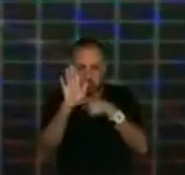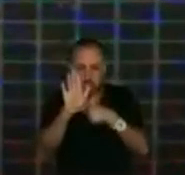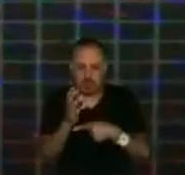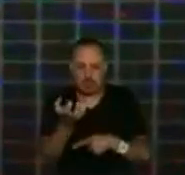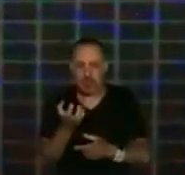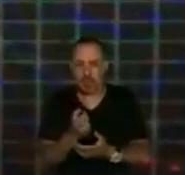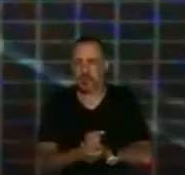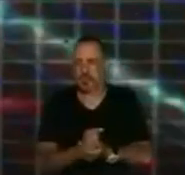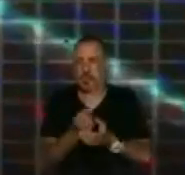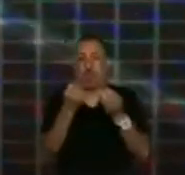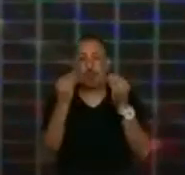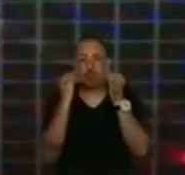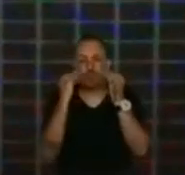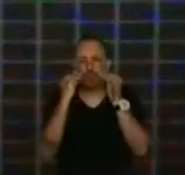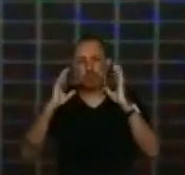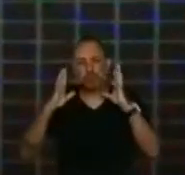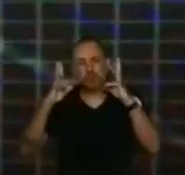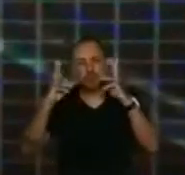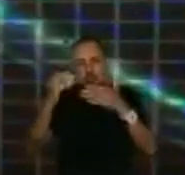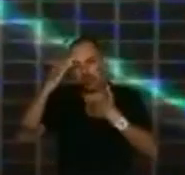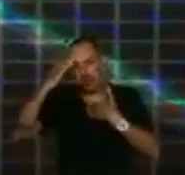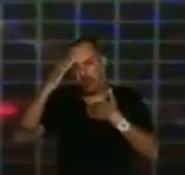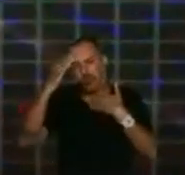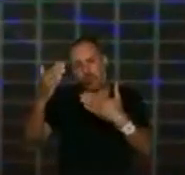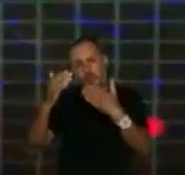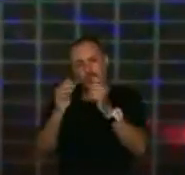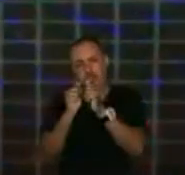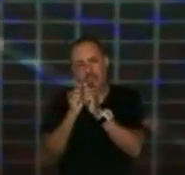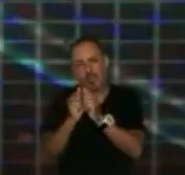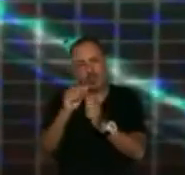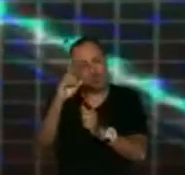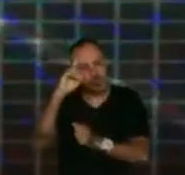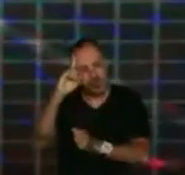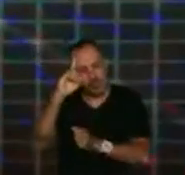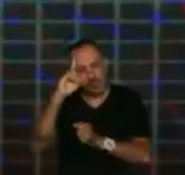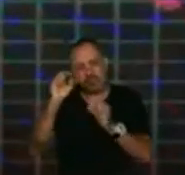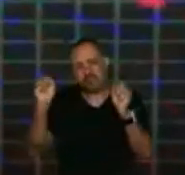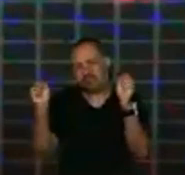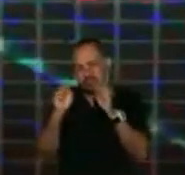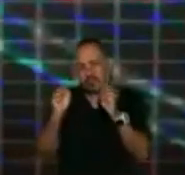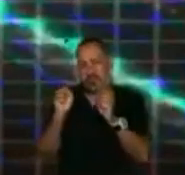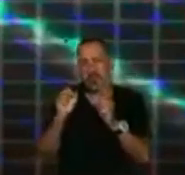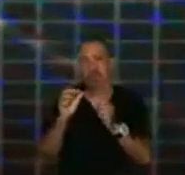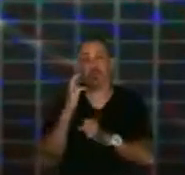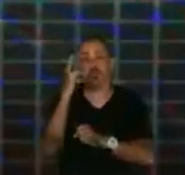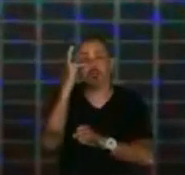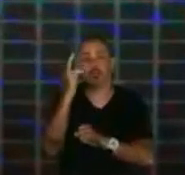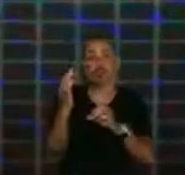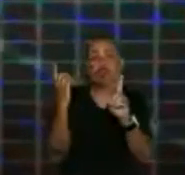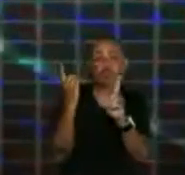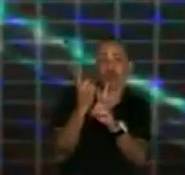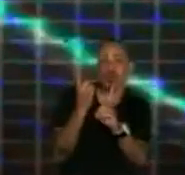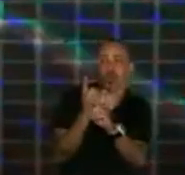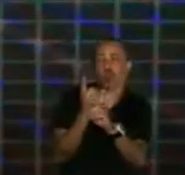vocês, beleza? Um beijo para todos. Muito obrigado pela companhia nesses dias. Adorei estar aqui com vocês. Espero que a gente se veja numa próxima. Quem